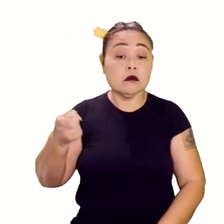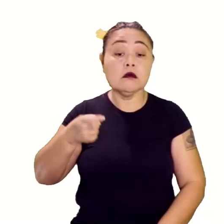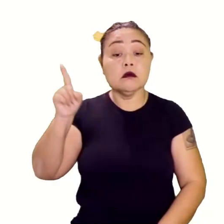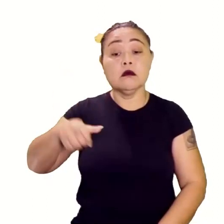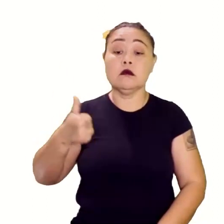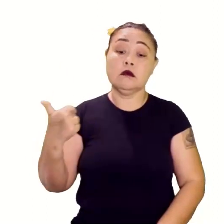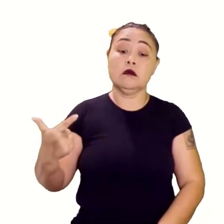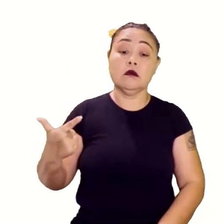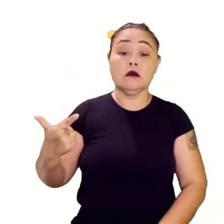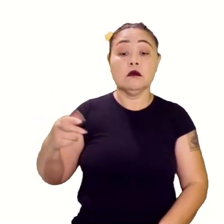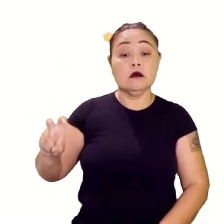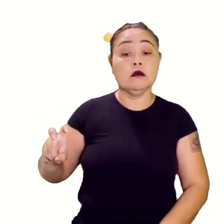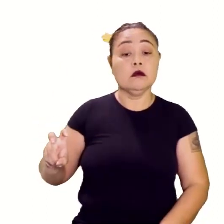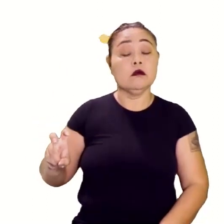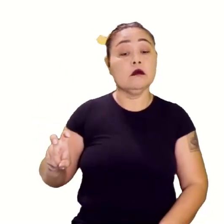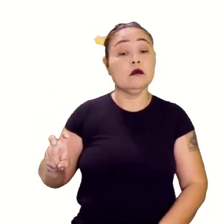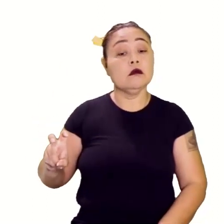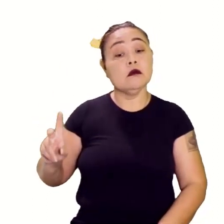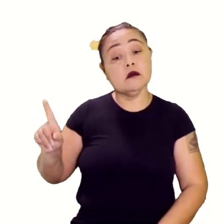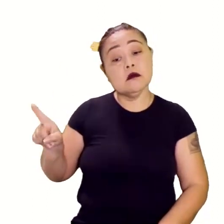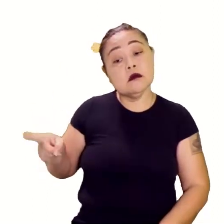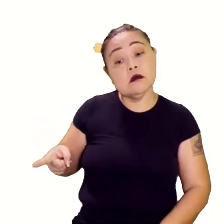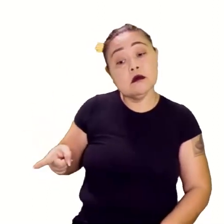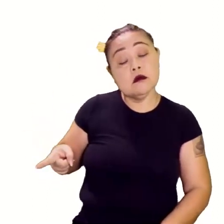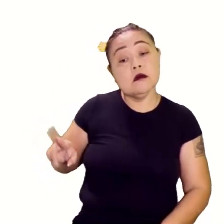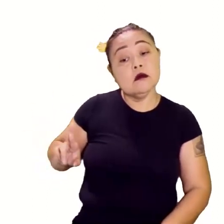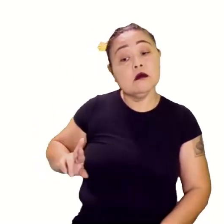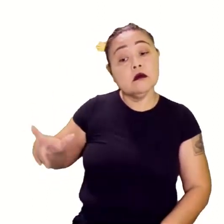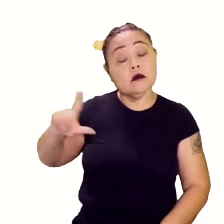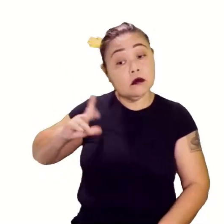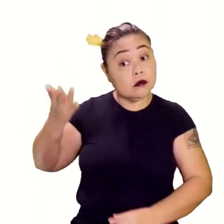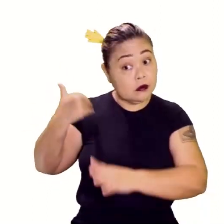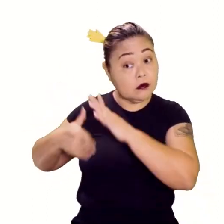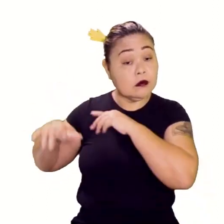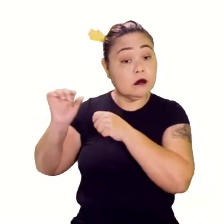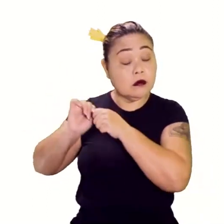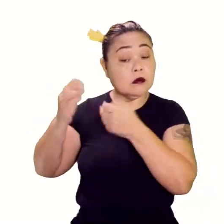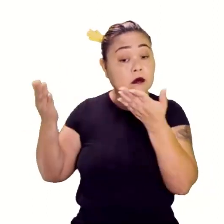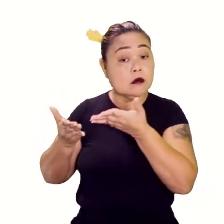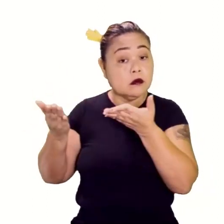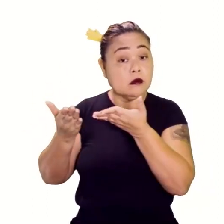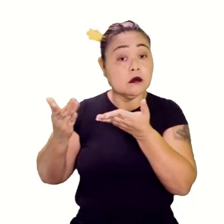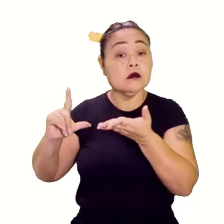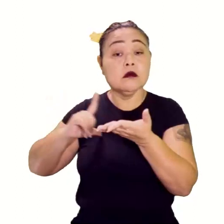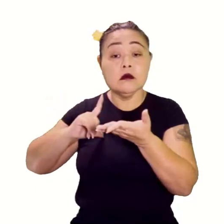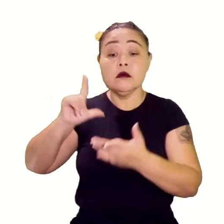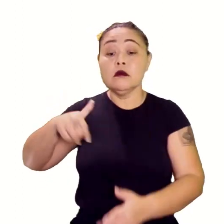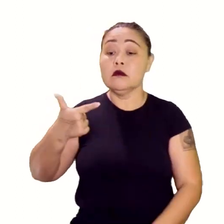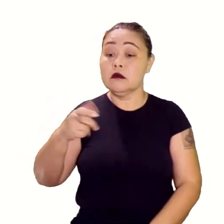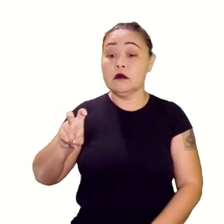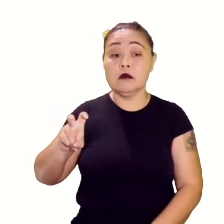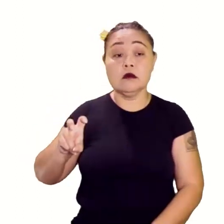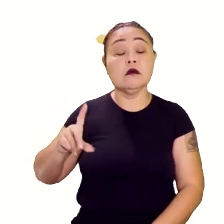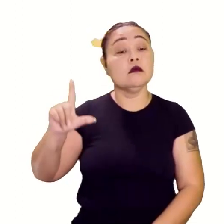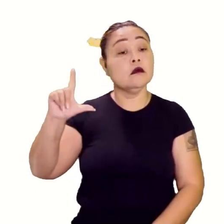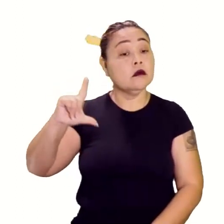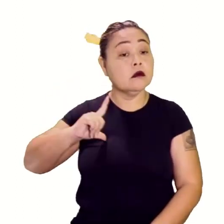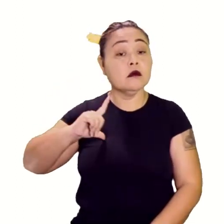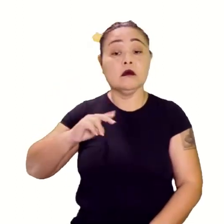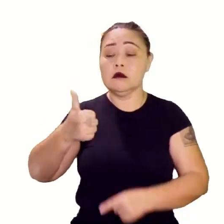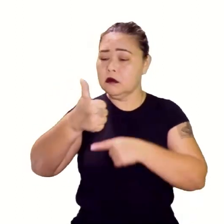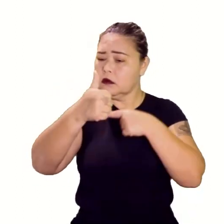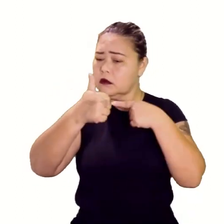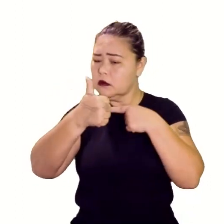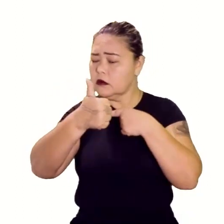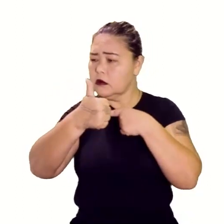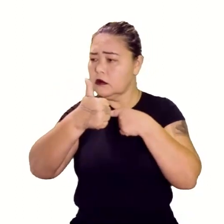meu x vai ser? 25. Então, ó, diferente da anterior, agora aqui eu tenho 25. E antes eu tinha